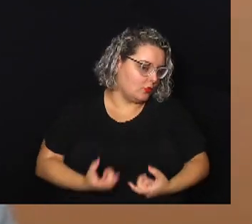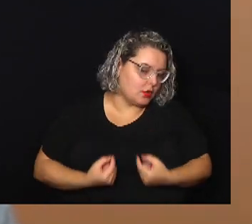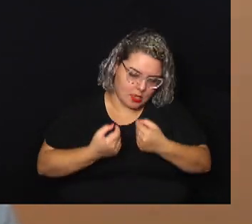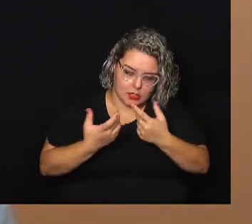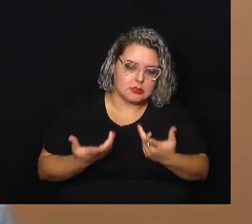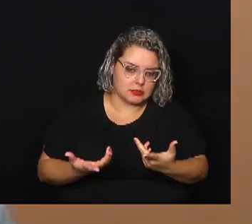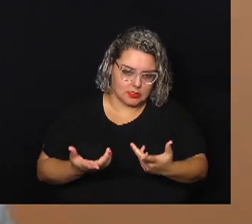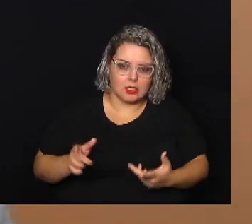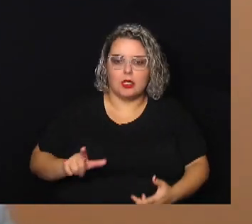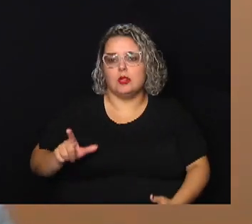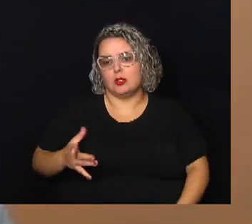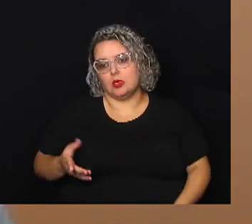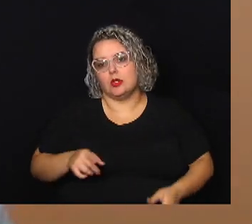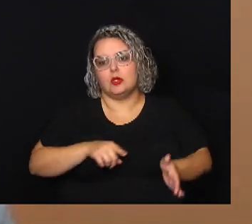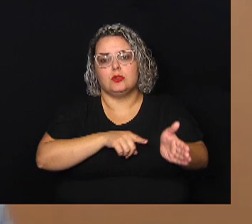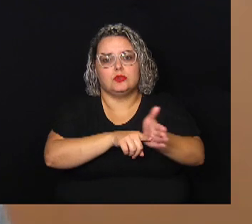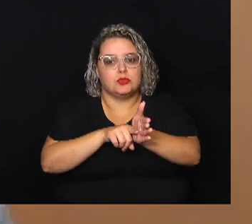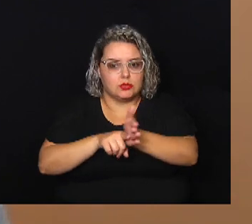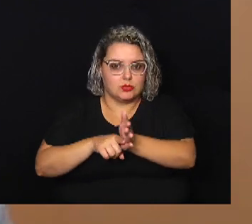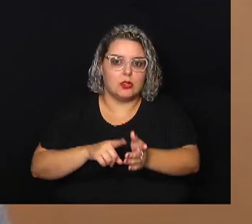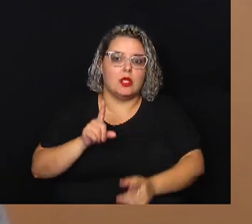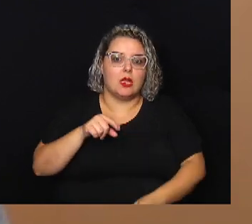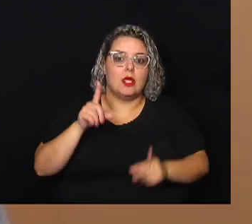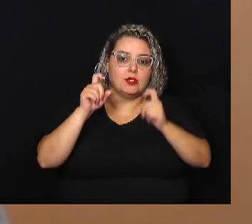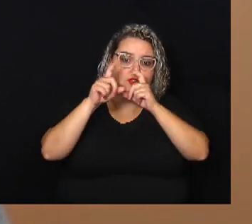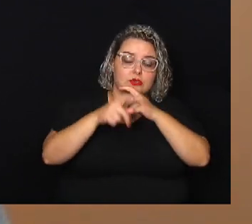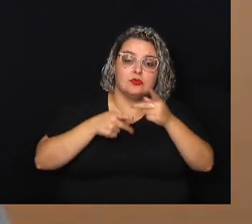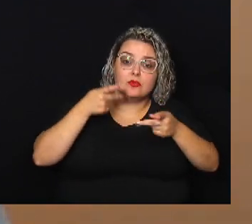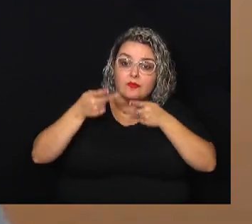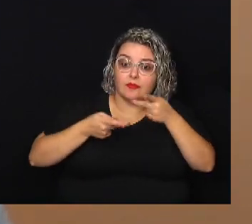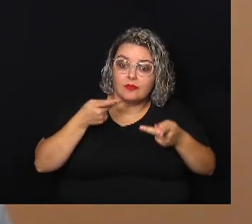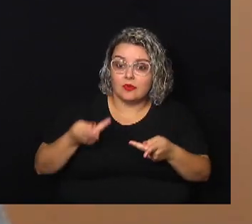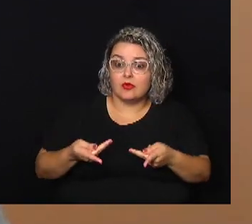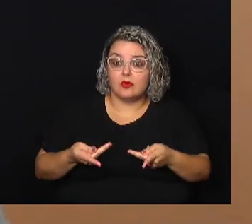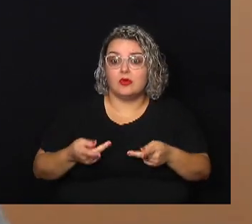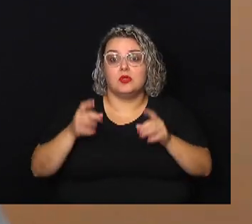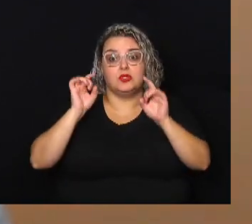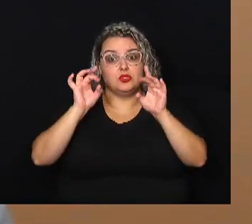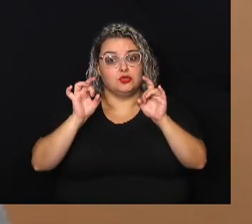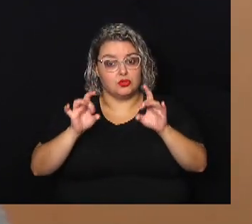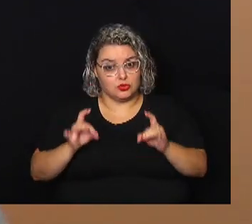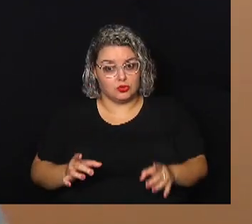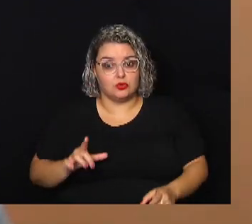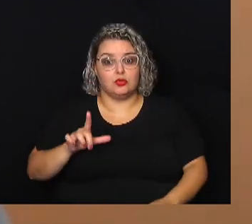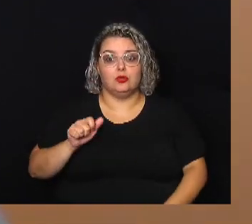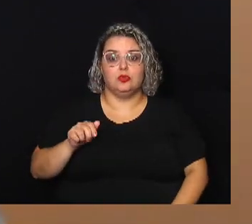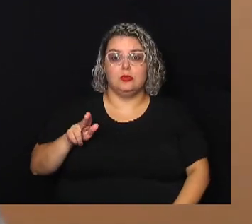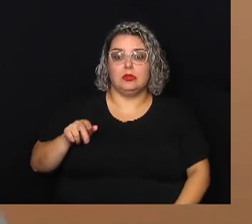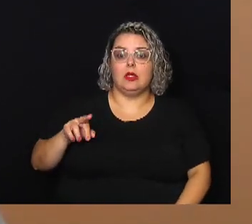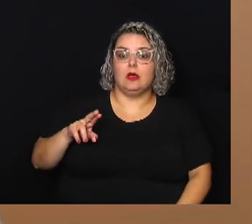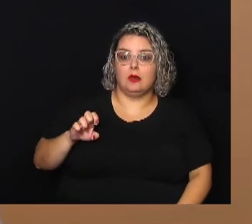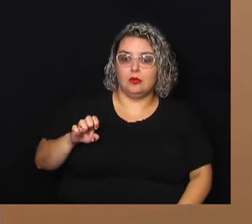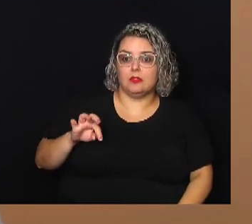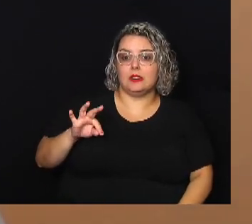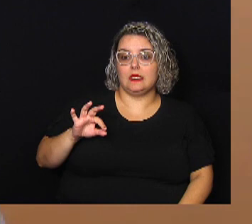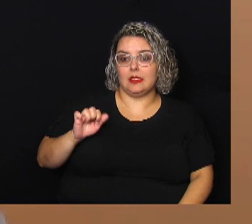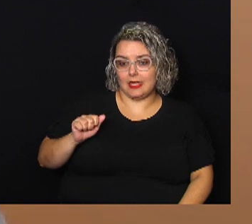uma pesquisa, é muito difícil falar sobre especificamente o laureato, o sulfato de